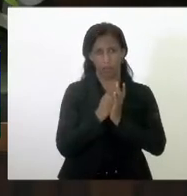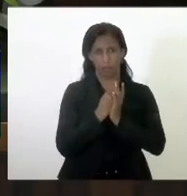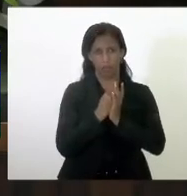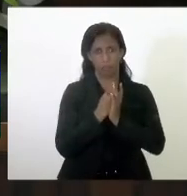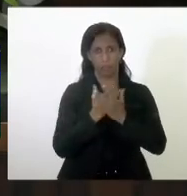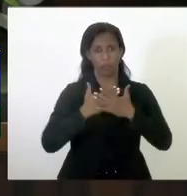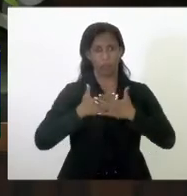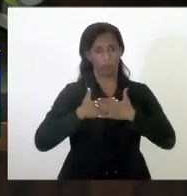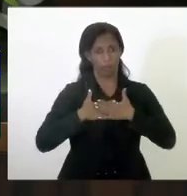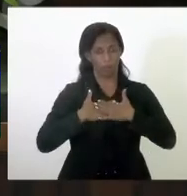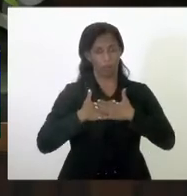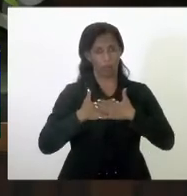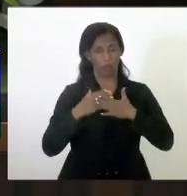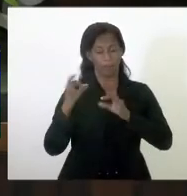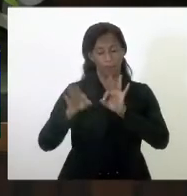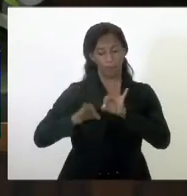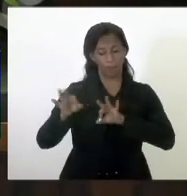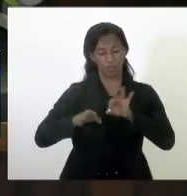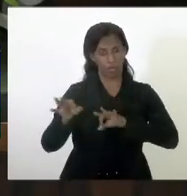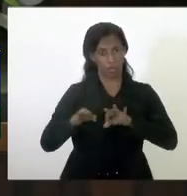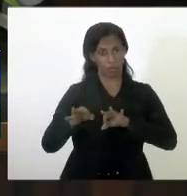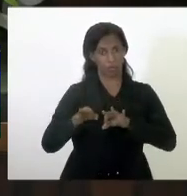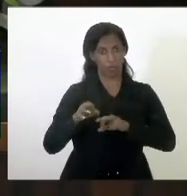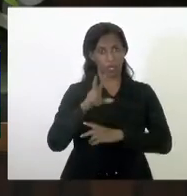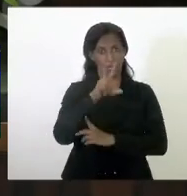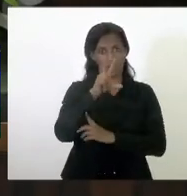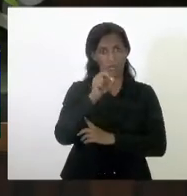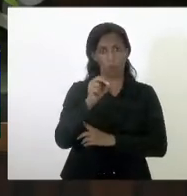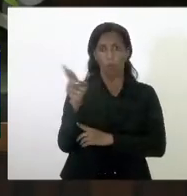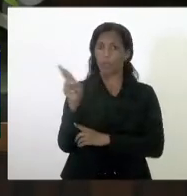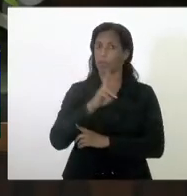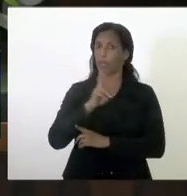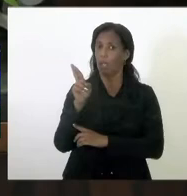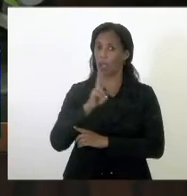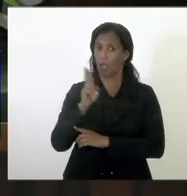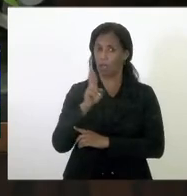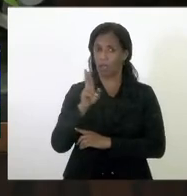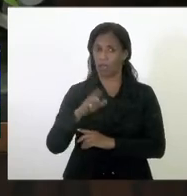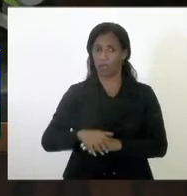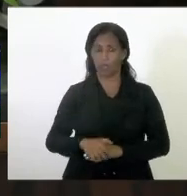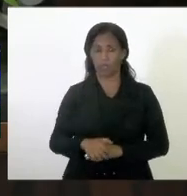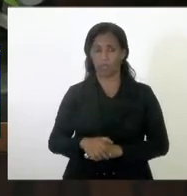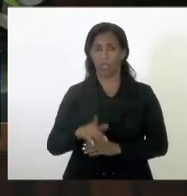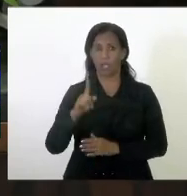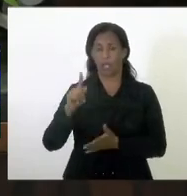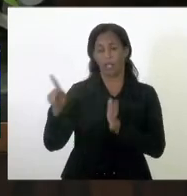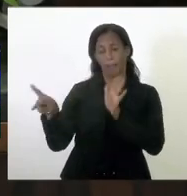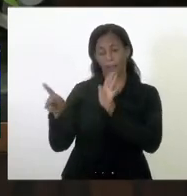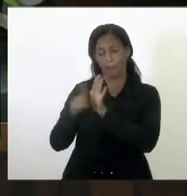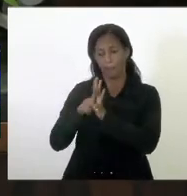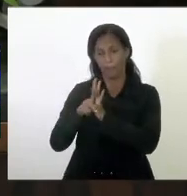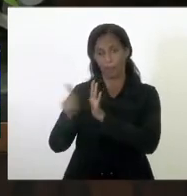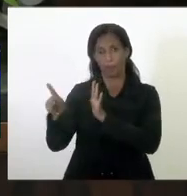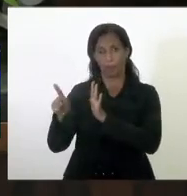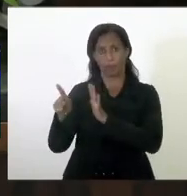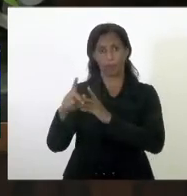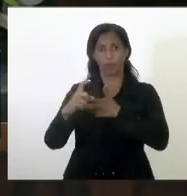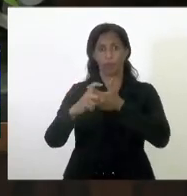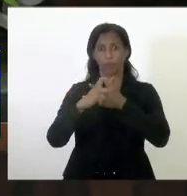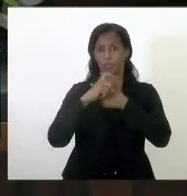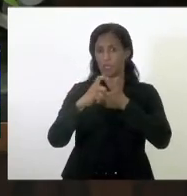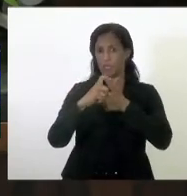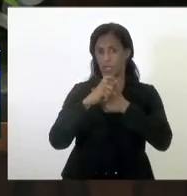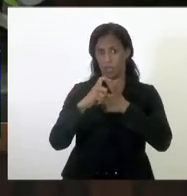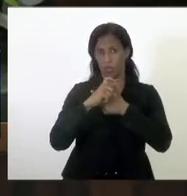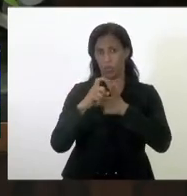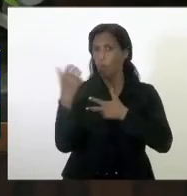Nós demos o gás, R$50, não tem estudo de impacto. Nós criamos uma despesa por executivo. Então, eu não quero fazer o acordo que Vossa